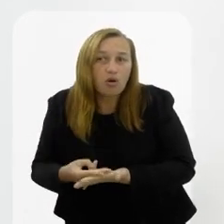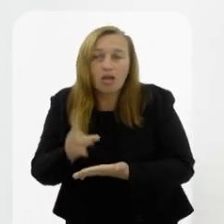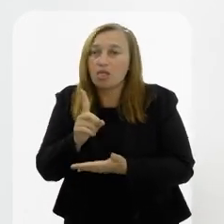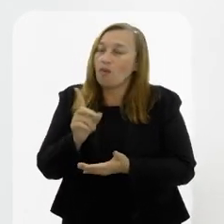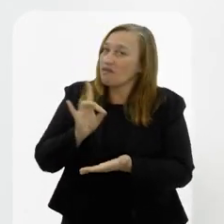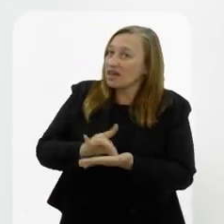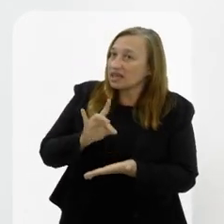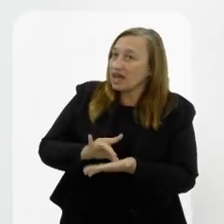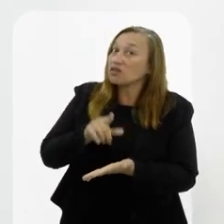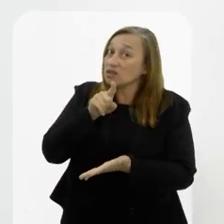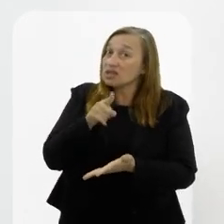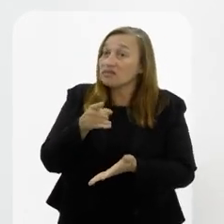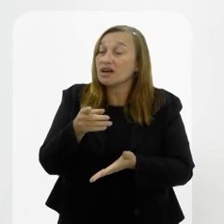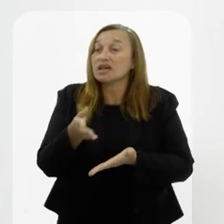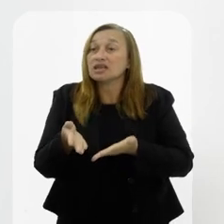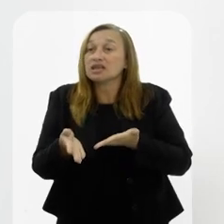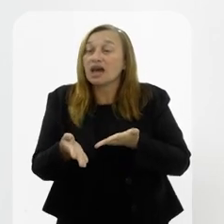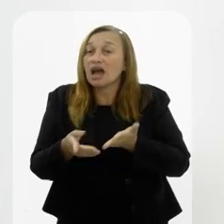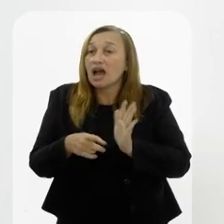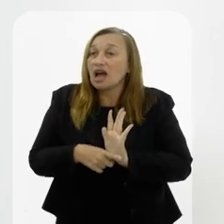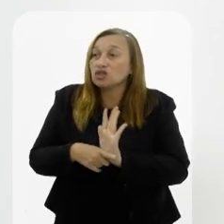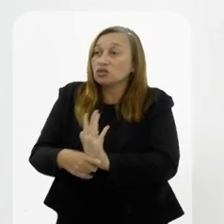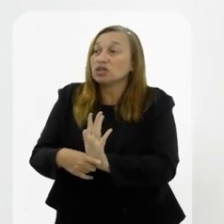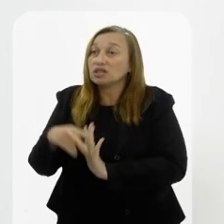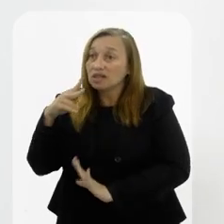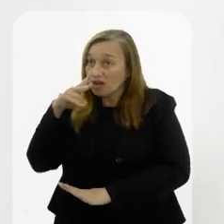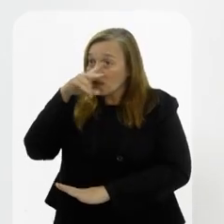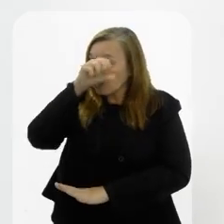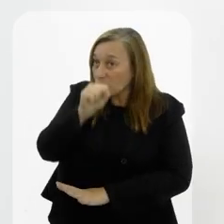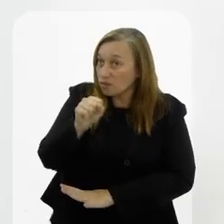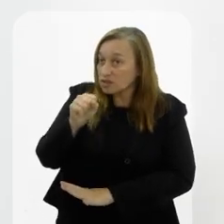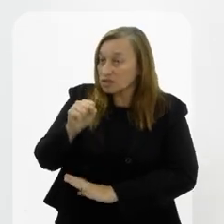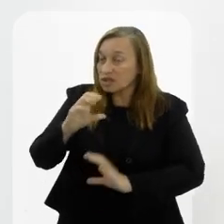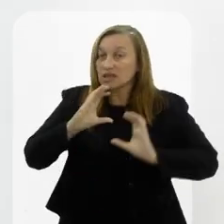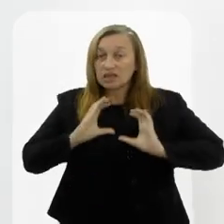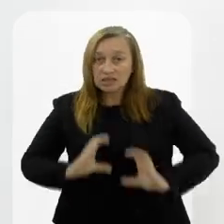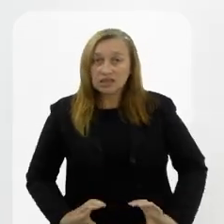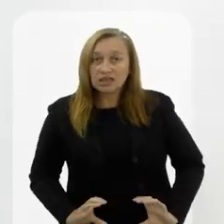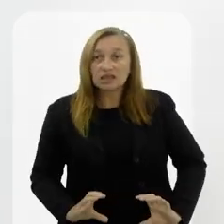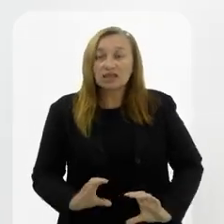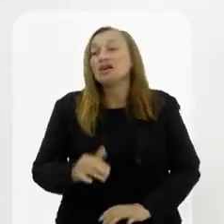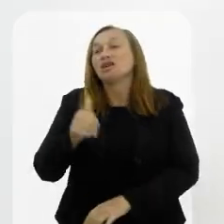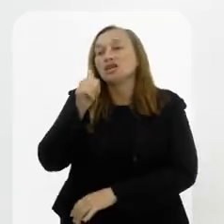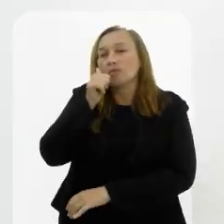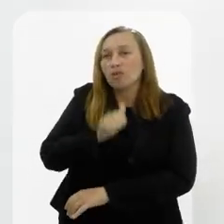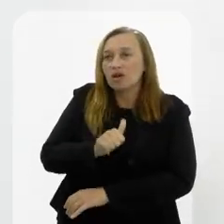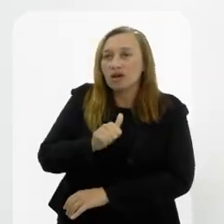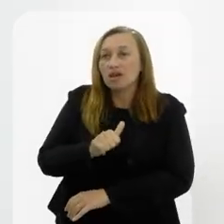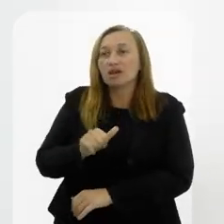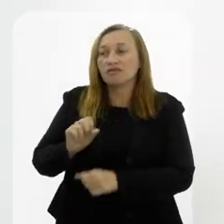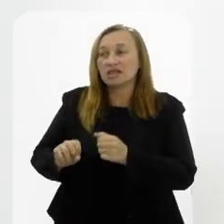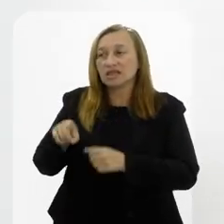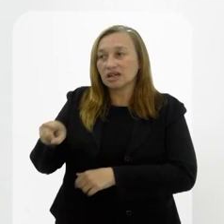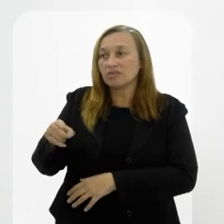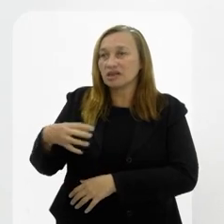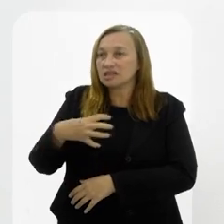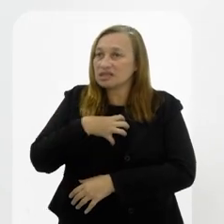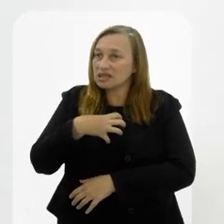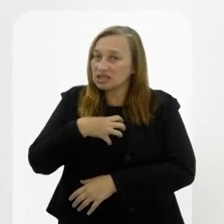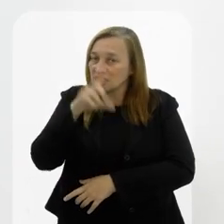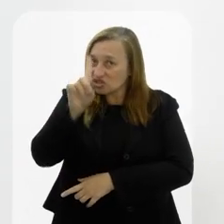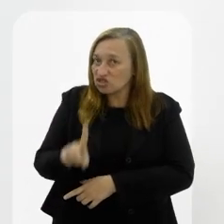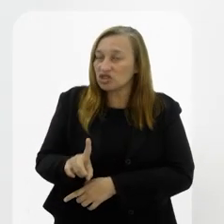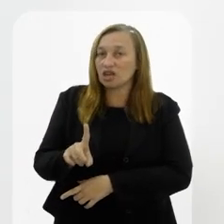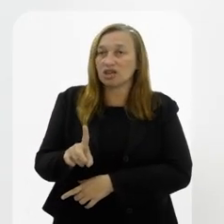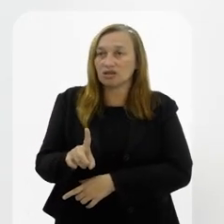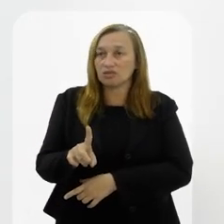é verdade, você vai estar trabalhando no fortalecimento da cidadania feminina e fazendo aquela mulher se sentir